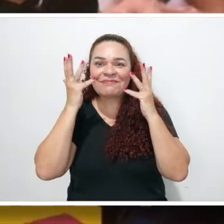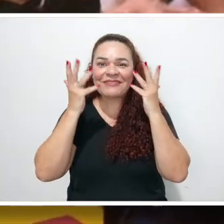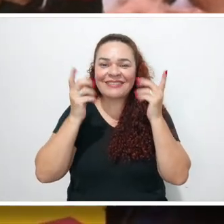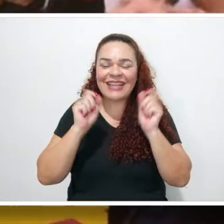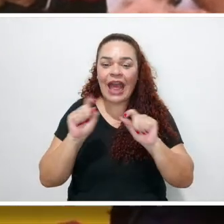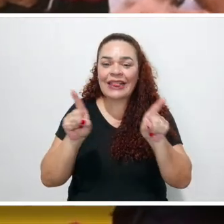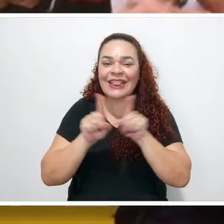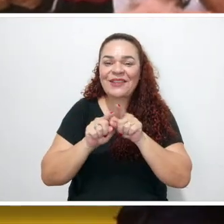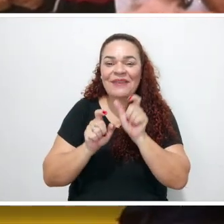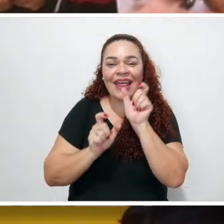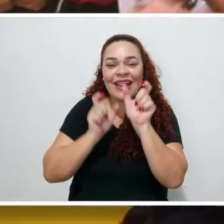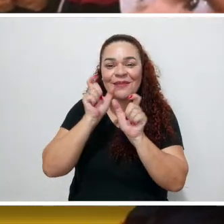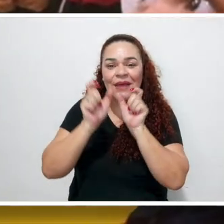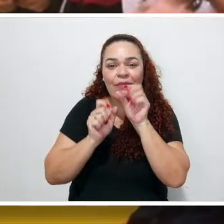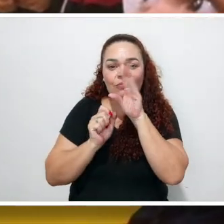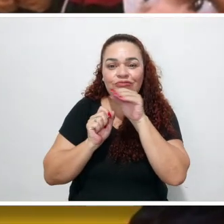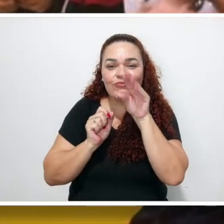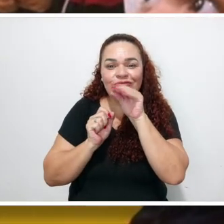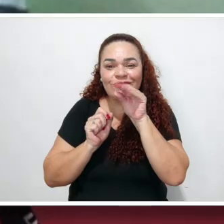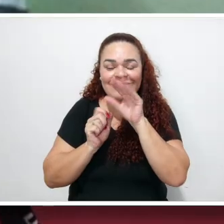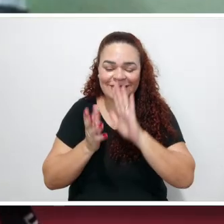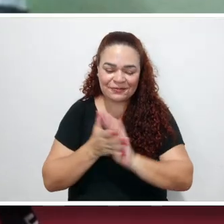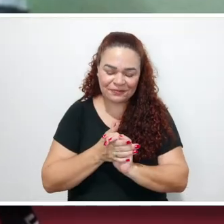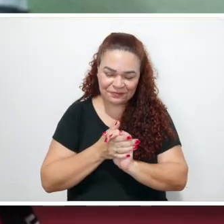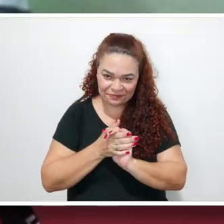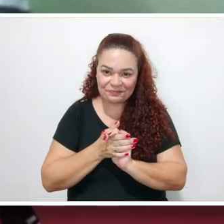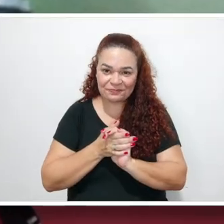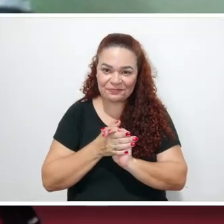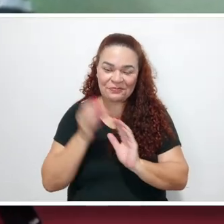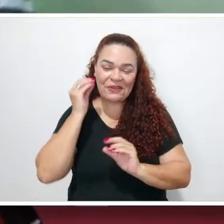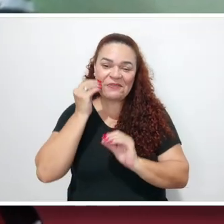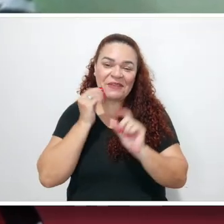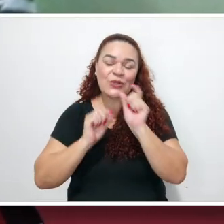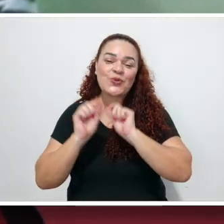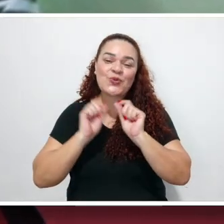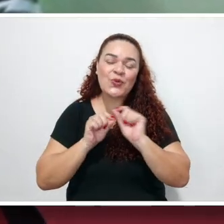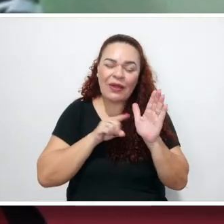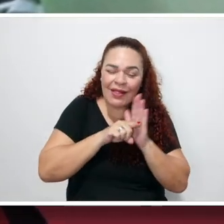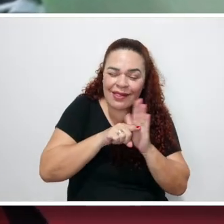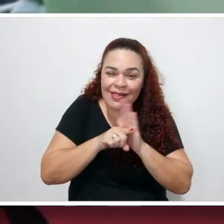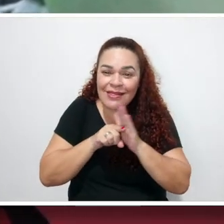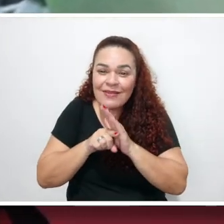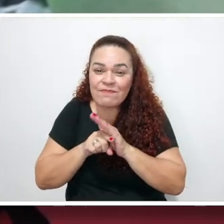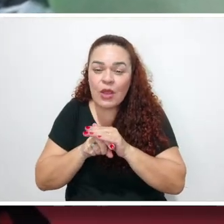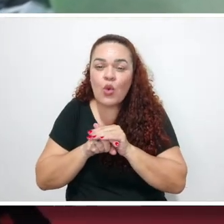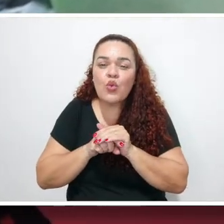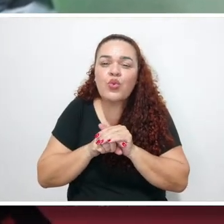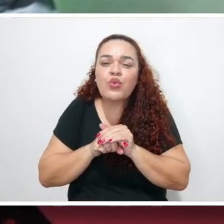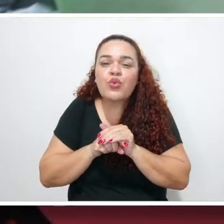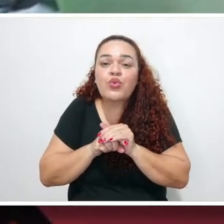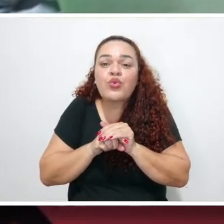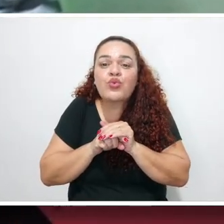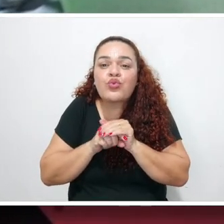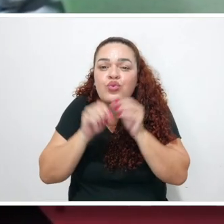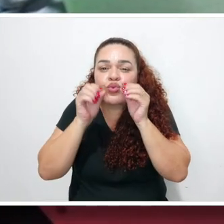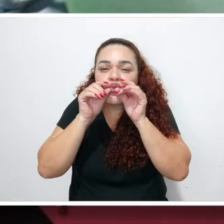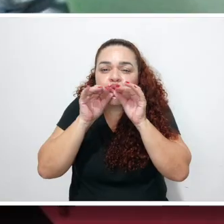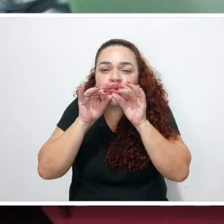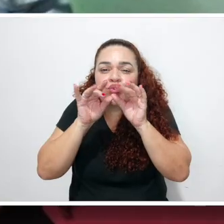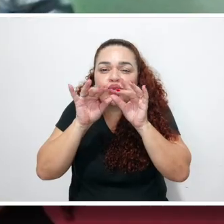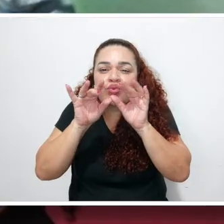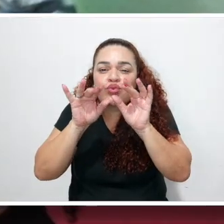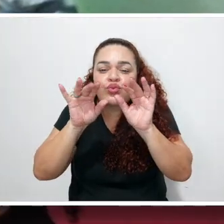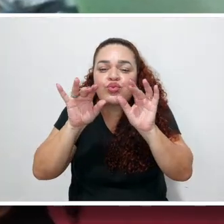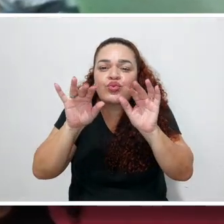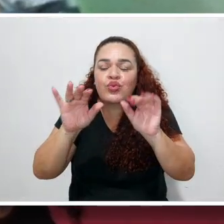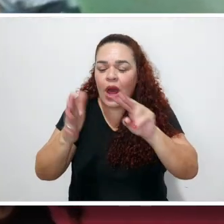repertório de palavras. Nesta vivência, exploramos o movimento do soprar, e trouxemos para as crianças a leitura do